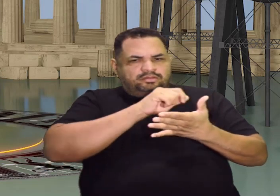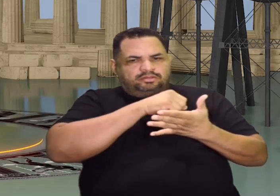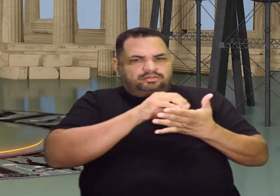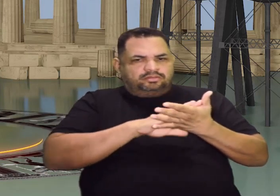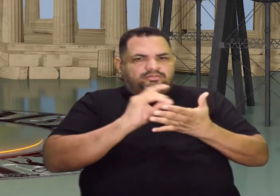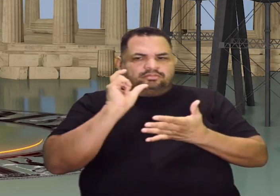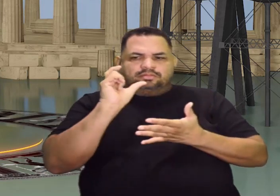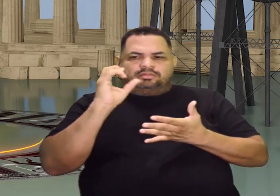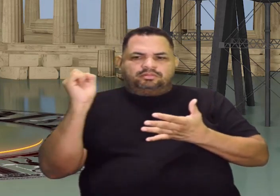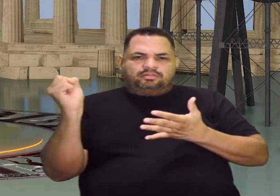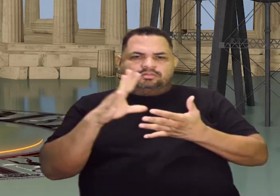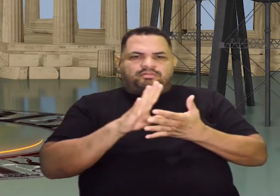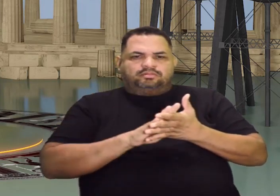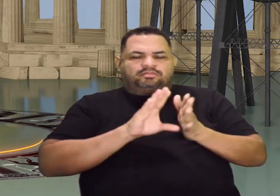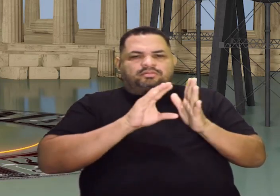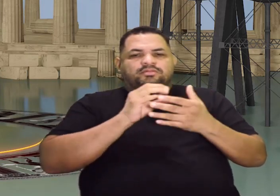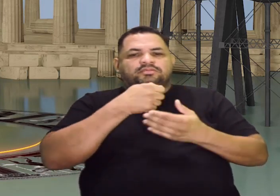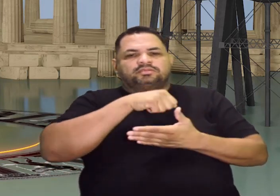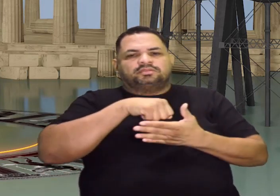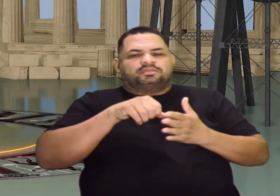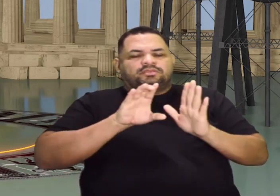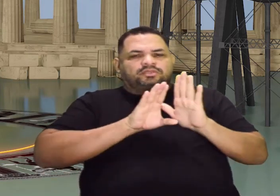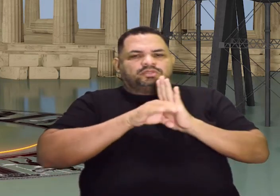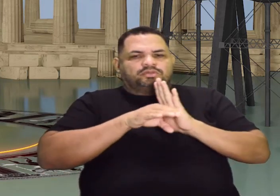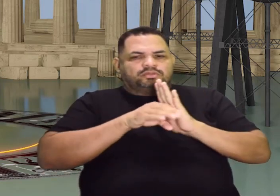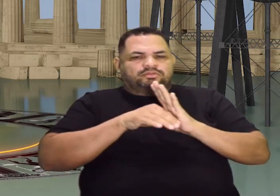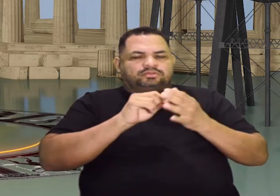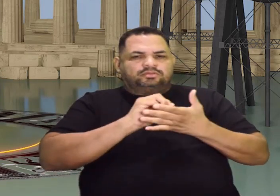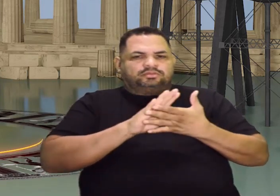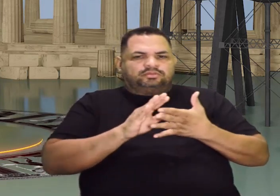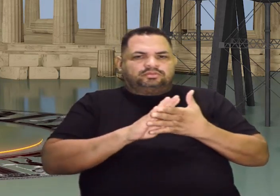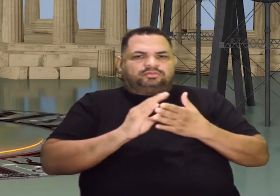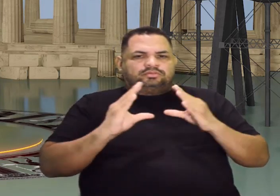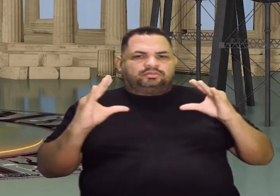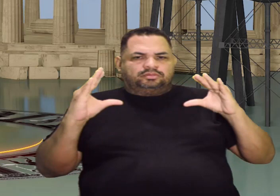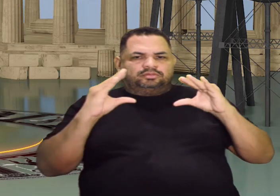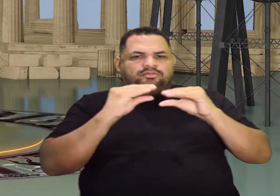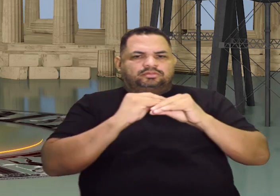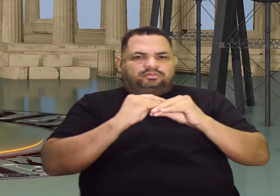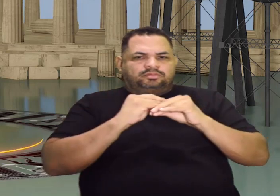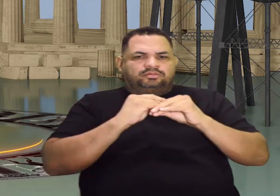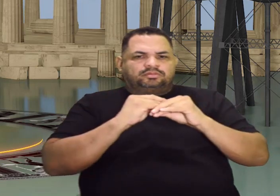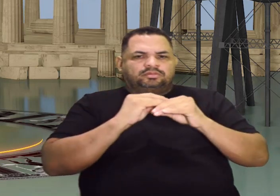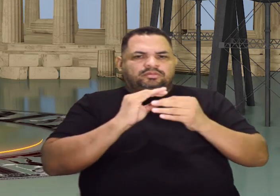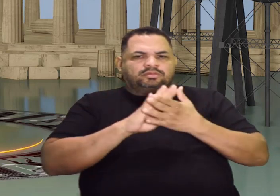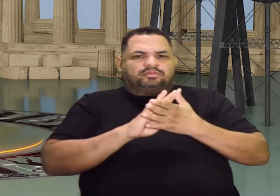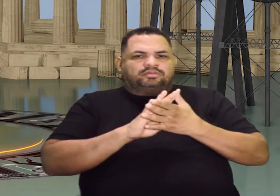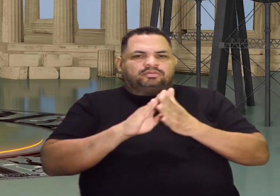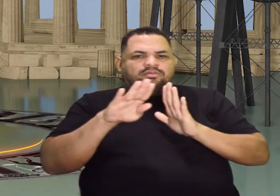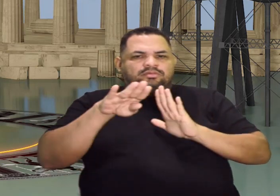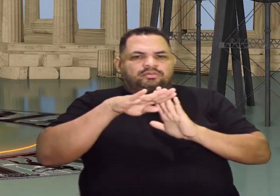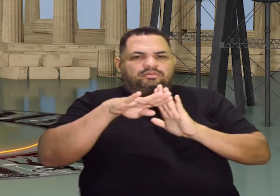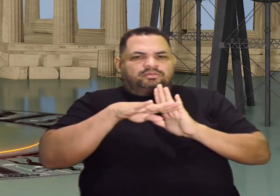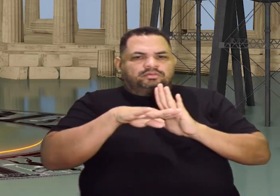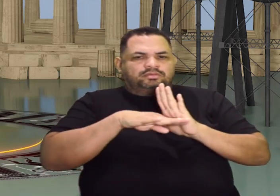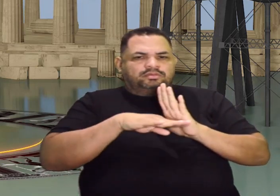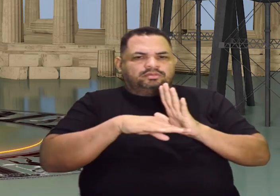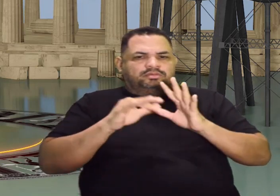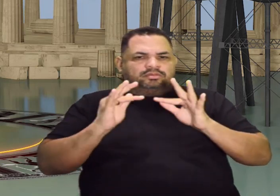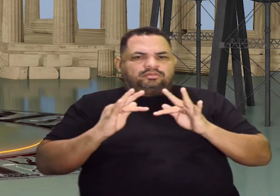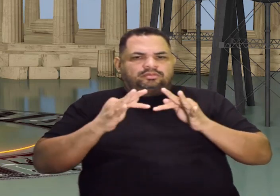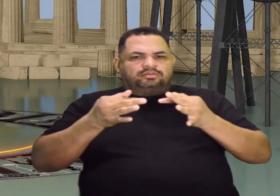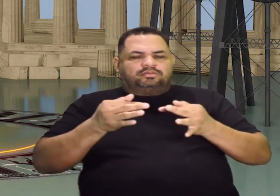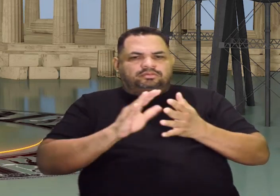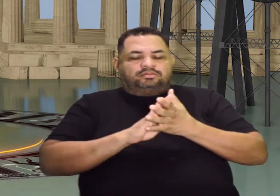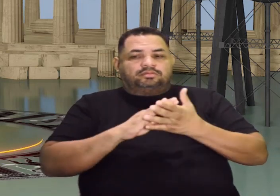e coloca o conceito dela, resumido ali. Gente, vai ser uma receita para o final do terceiro ano. Vocês